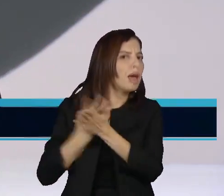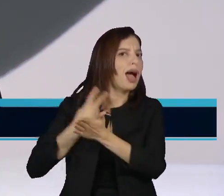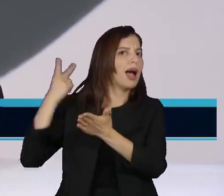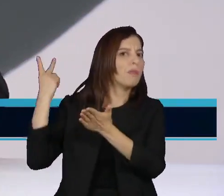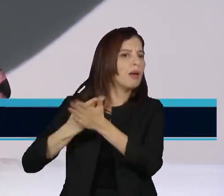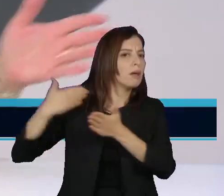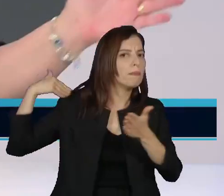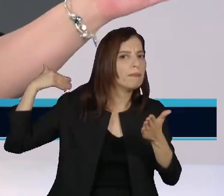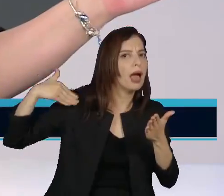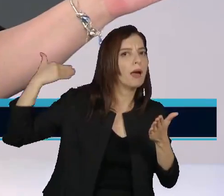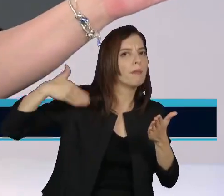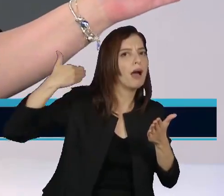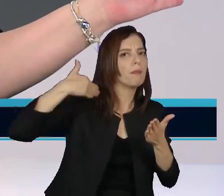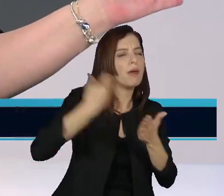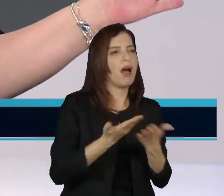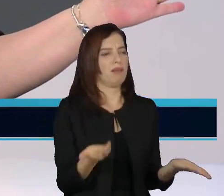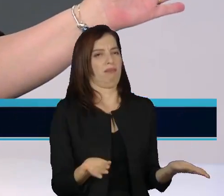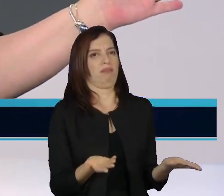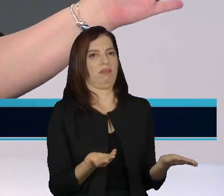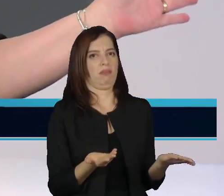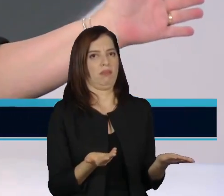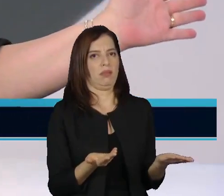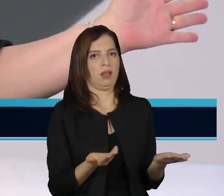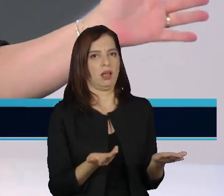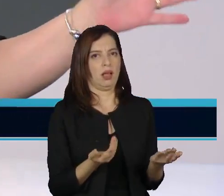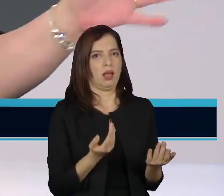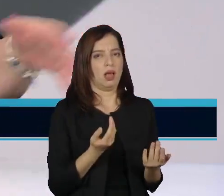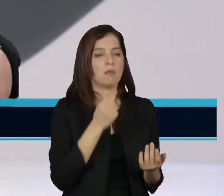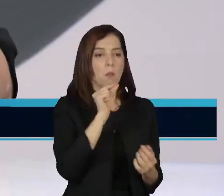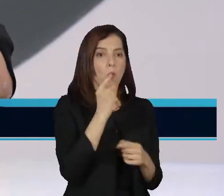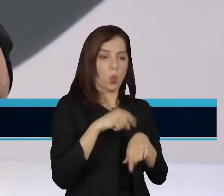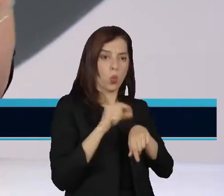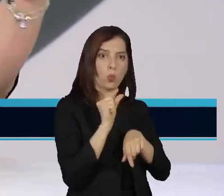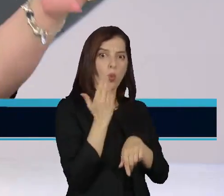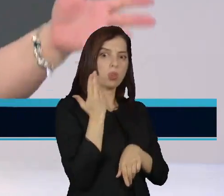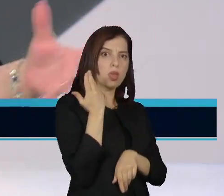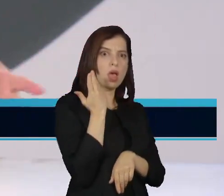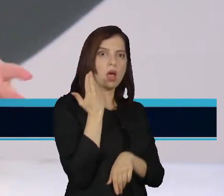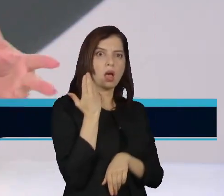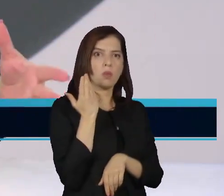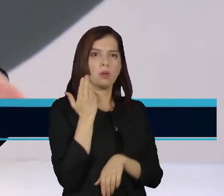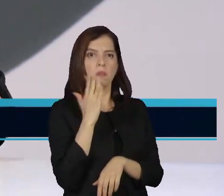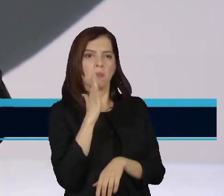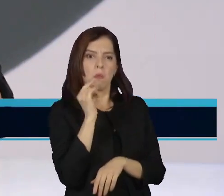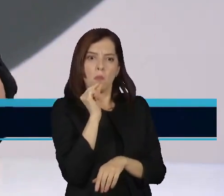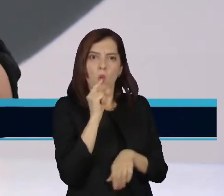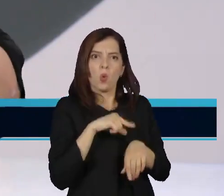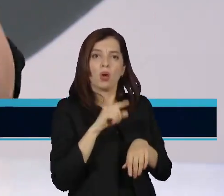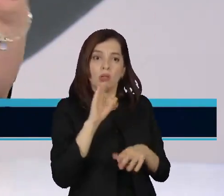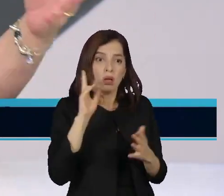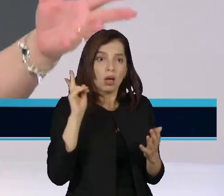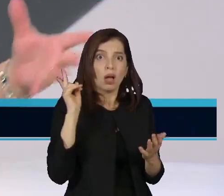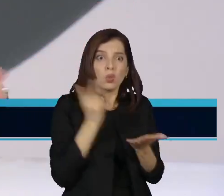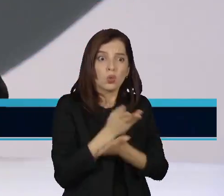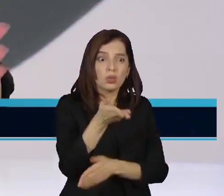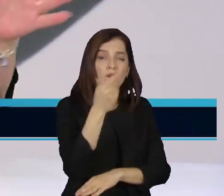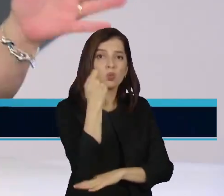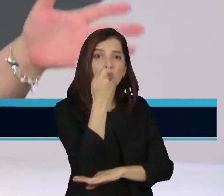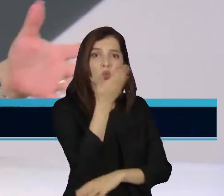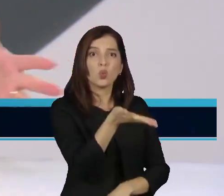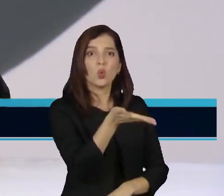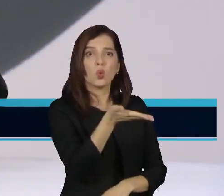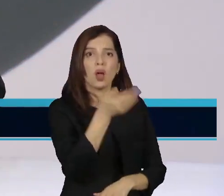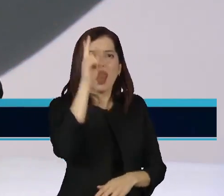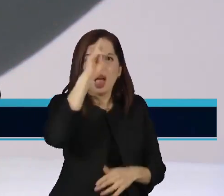também mencionou. A gente teve recentemente lá, não tem um ano, uma catástrofe também, né? Aquele ciclone extratropical,